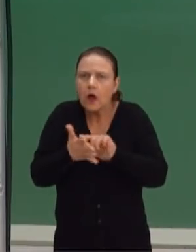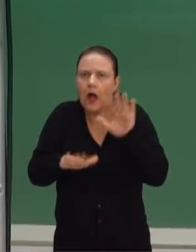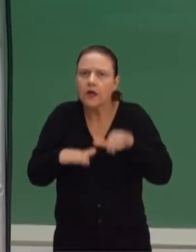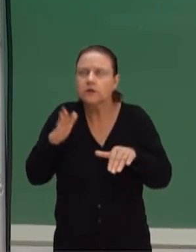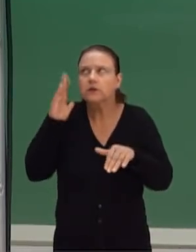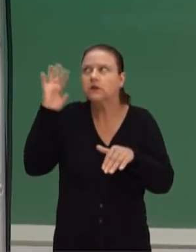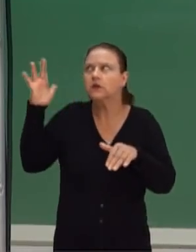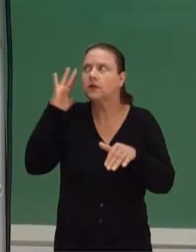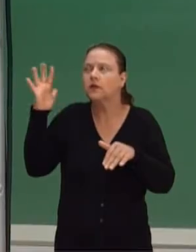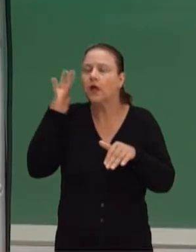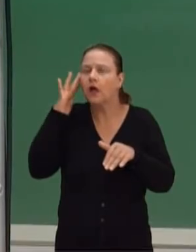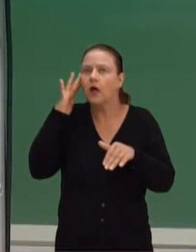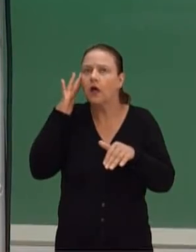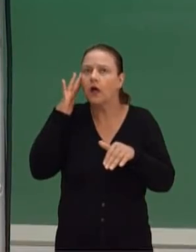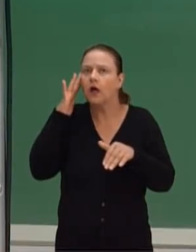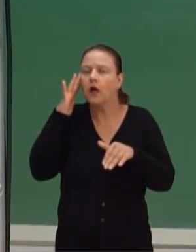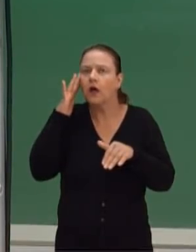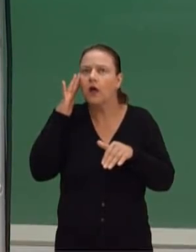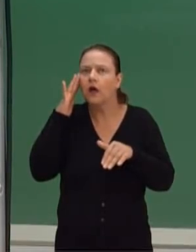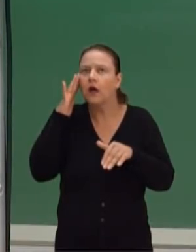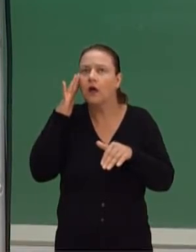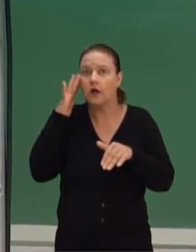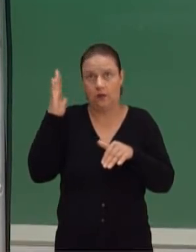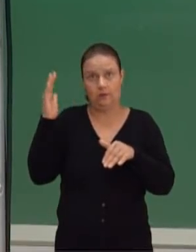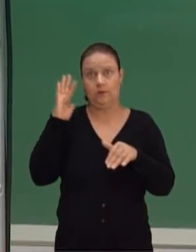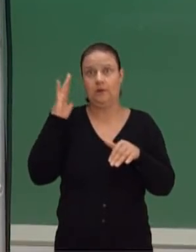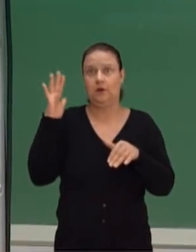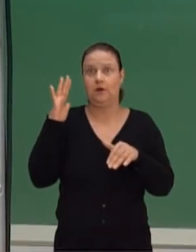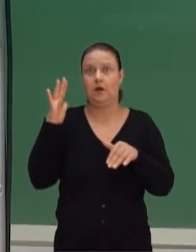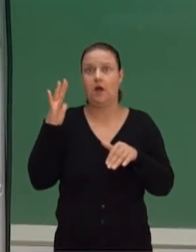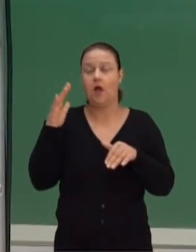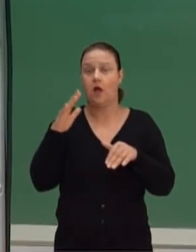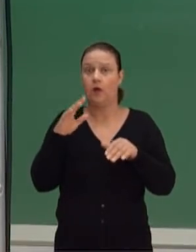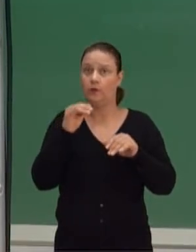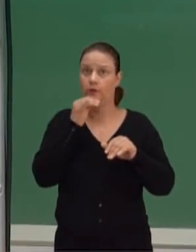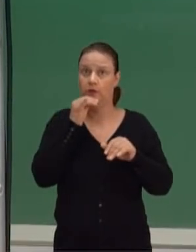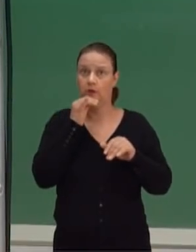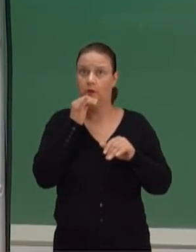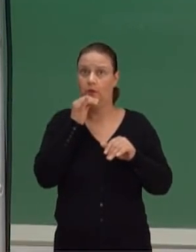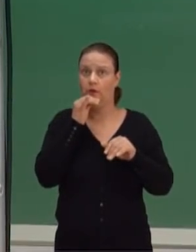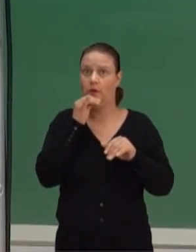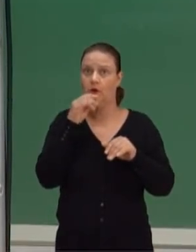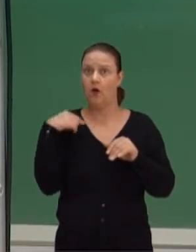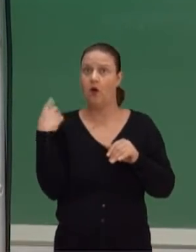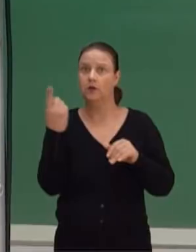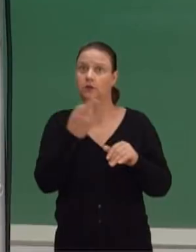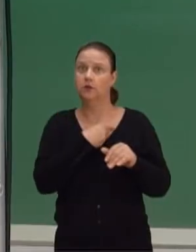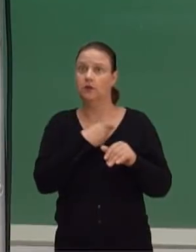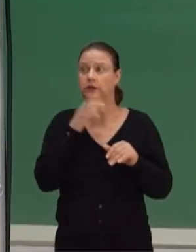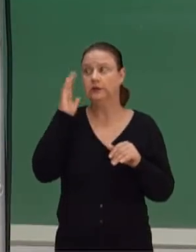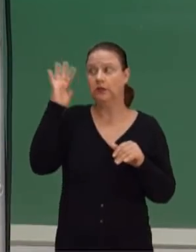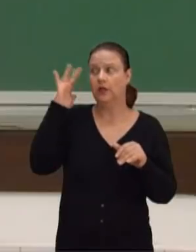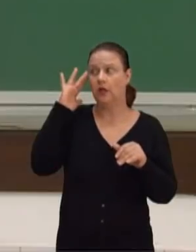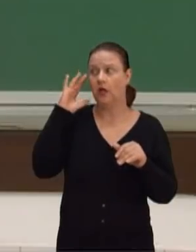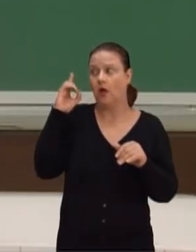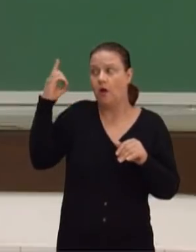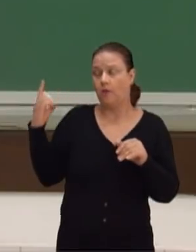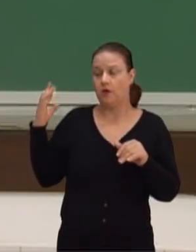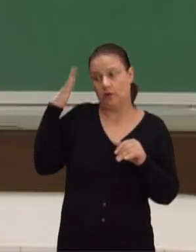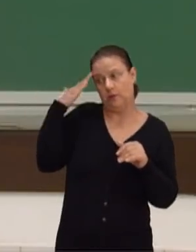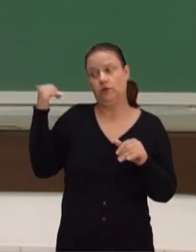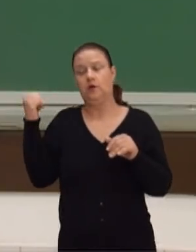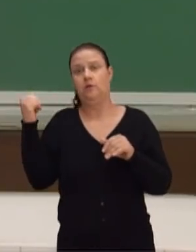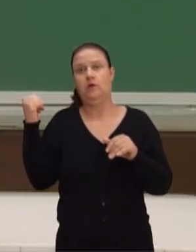te chama e você coloca no lugar nós não temos. Você viu